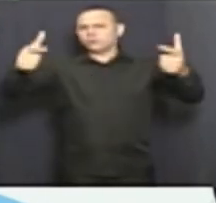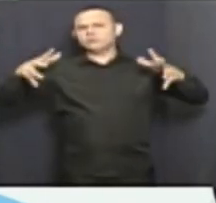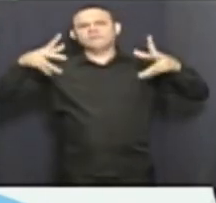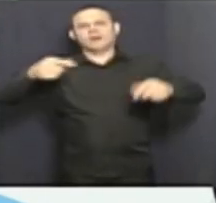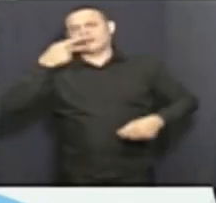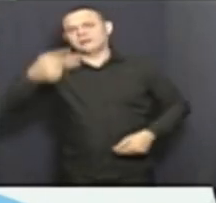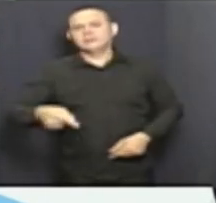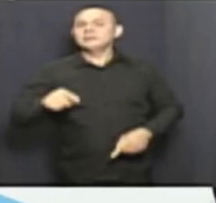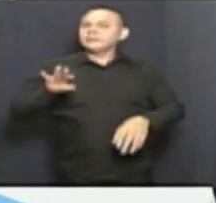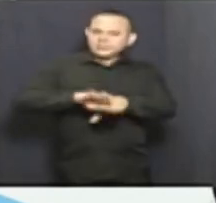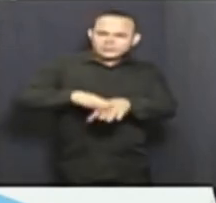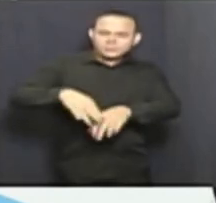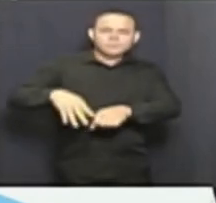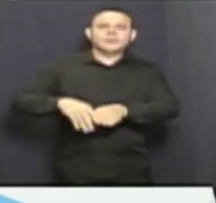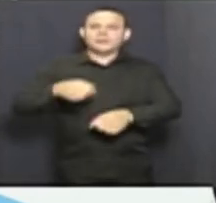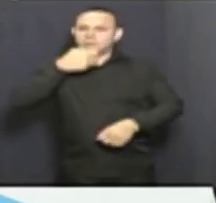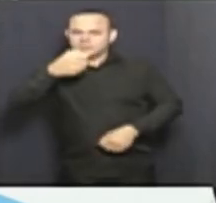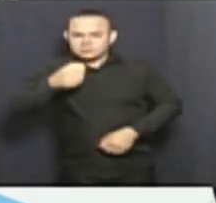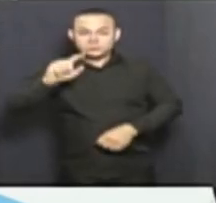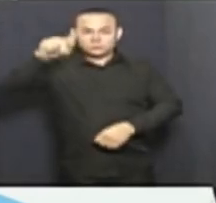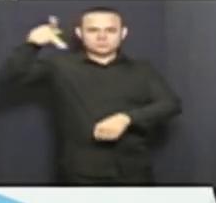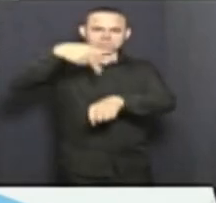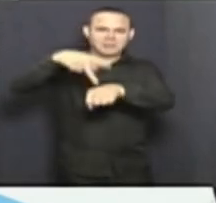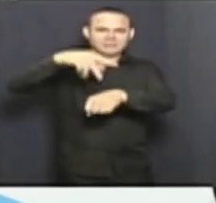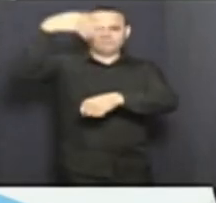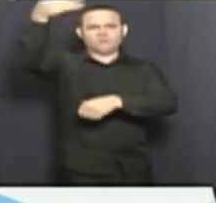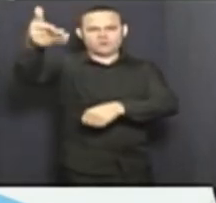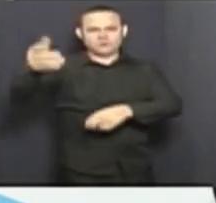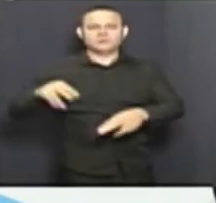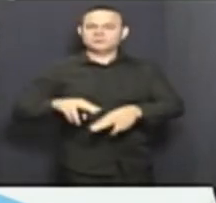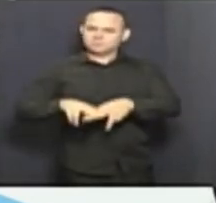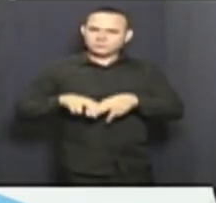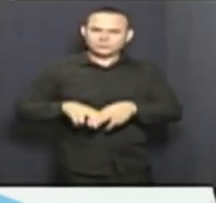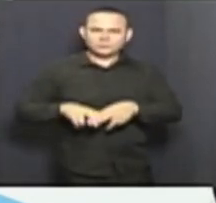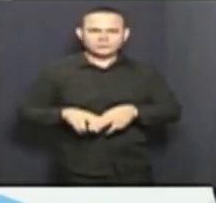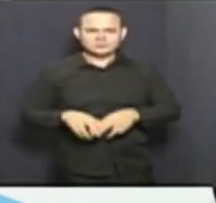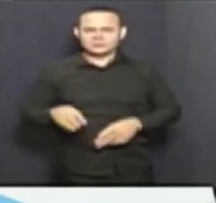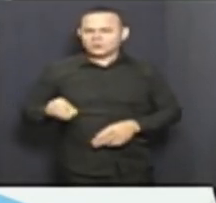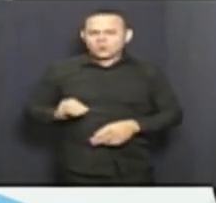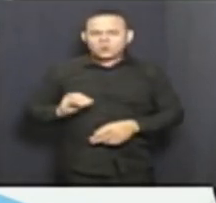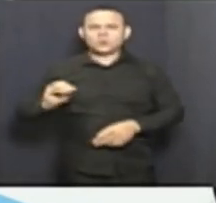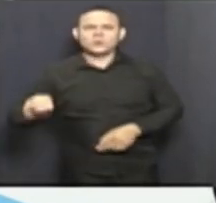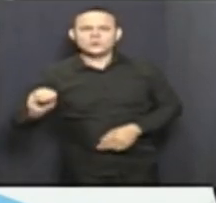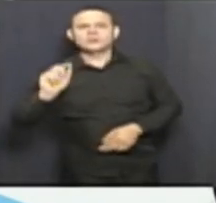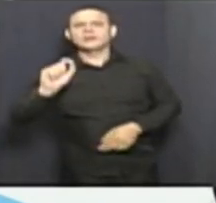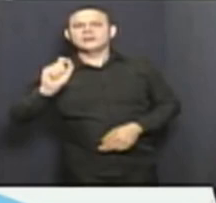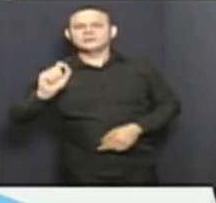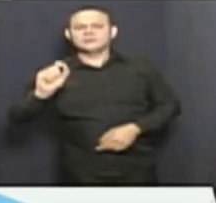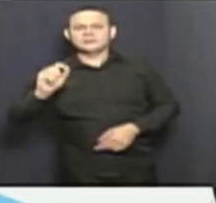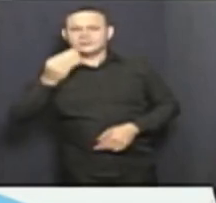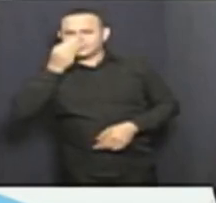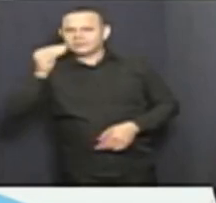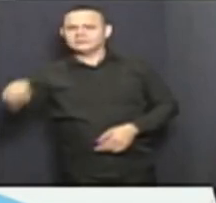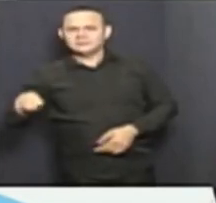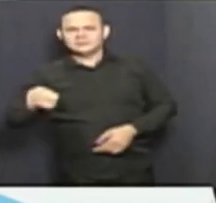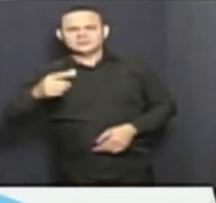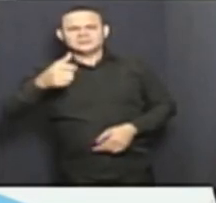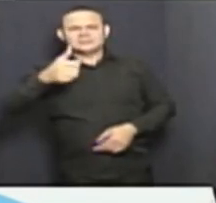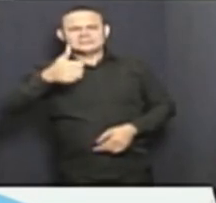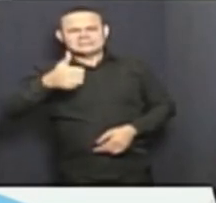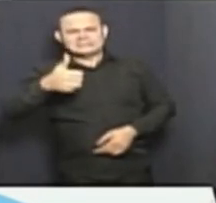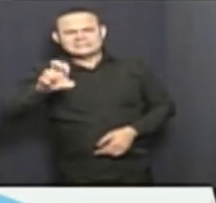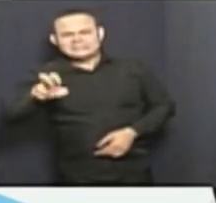internacional me colocar nessas pesquisas com uma rejeição perto de 20 mais ou menos 15 ou